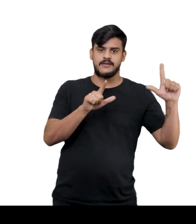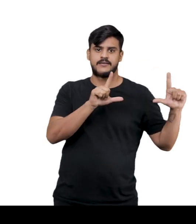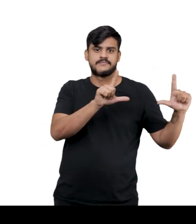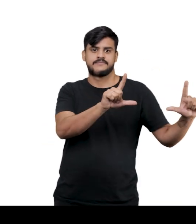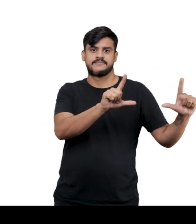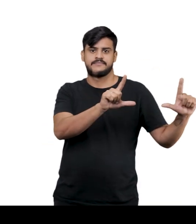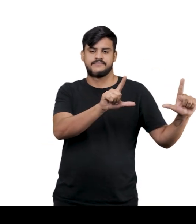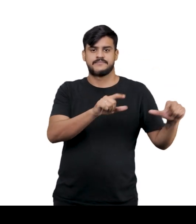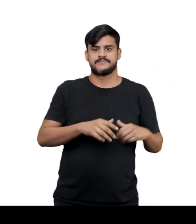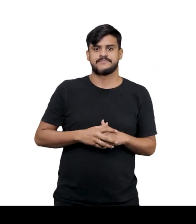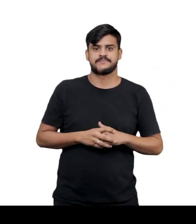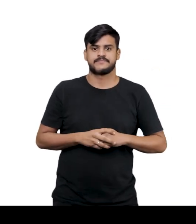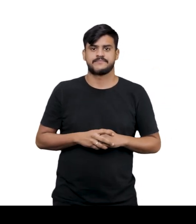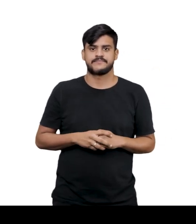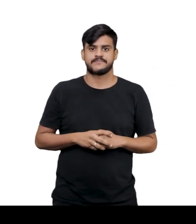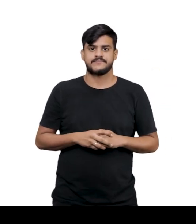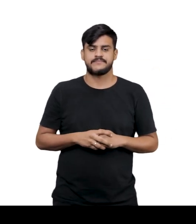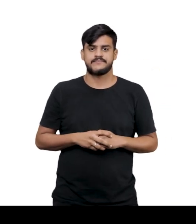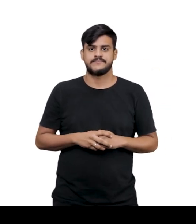Uchoa.